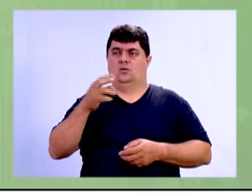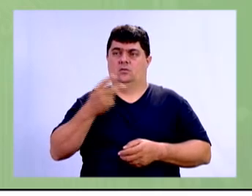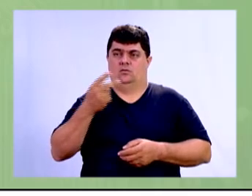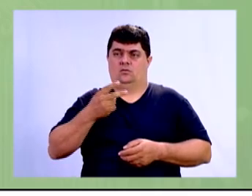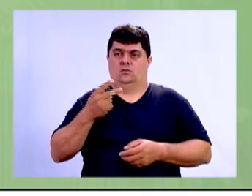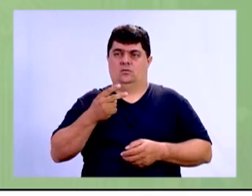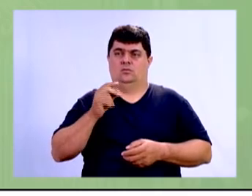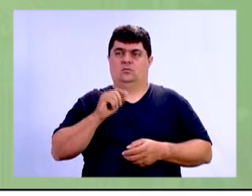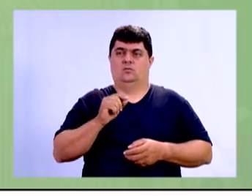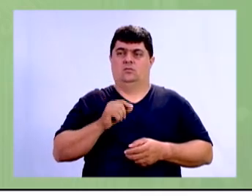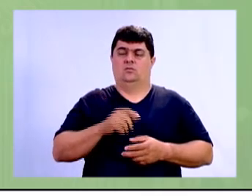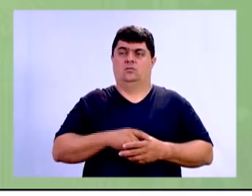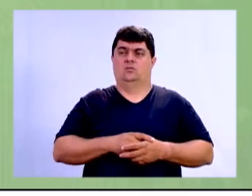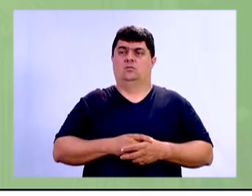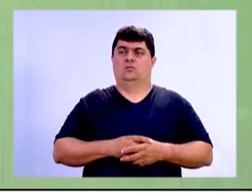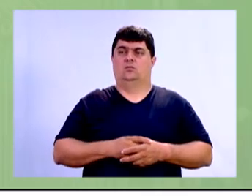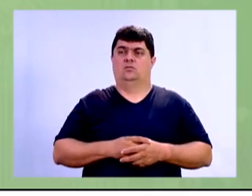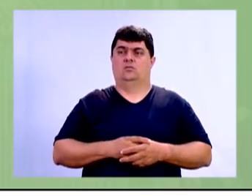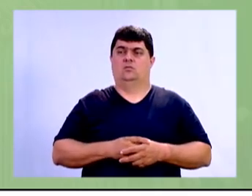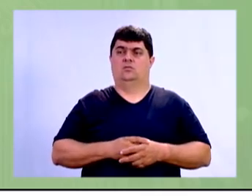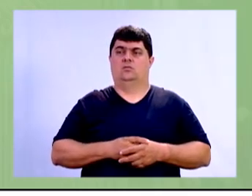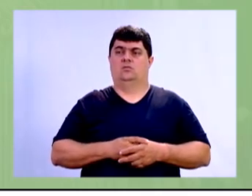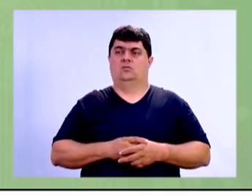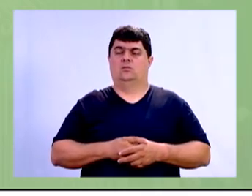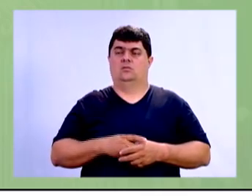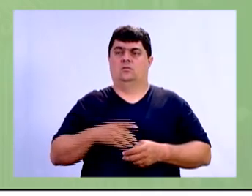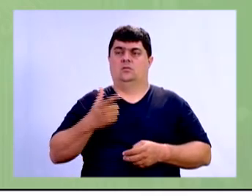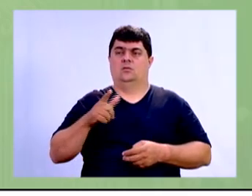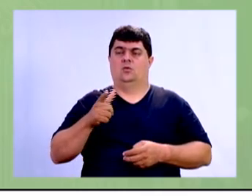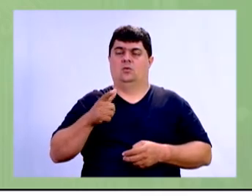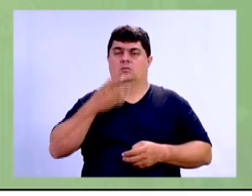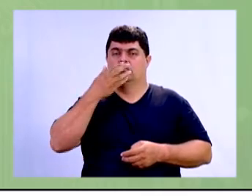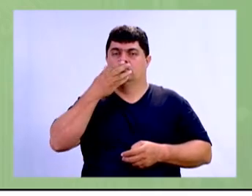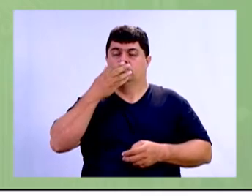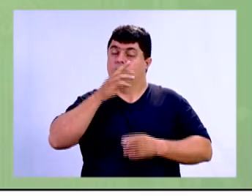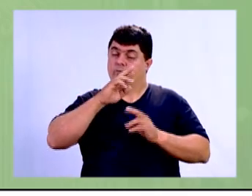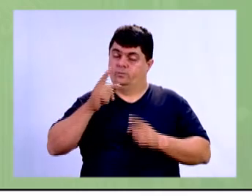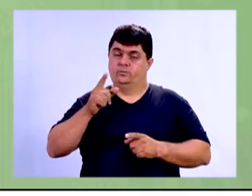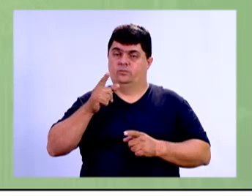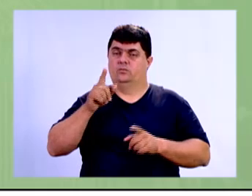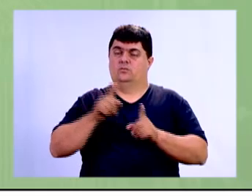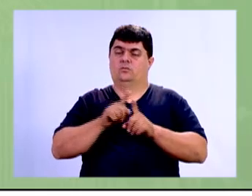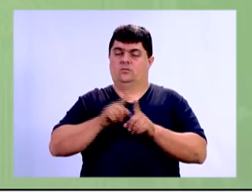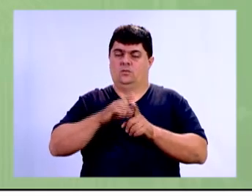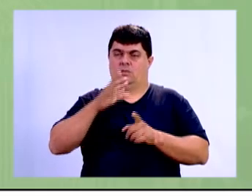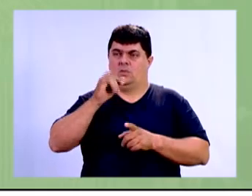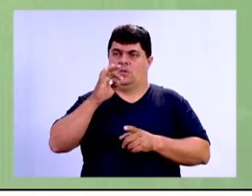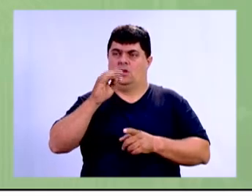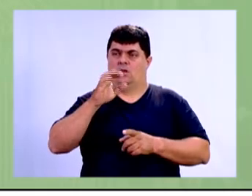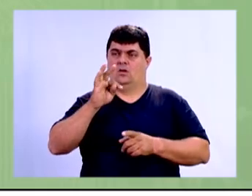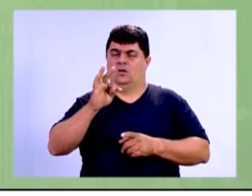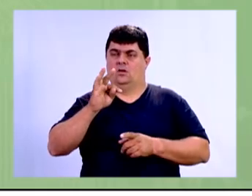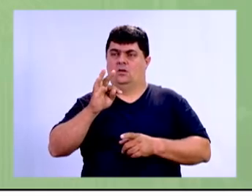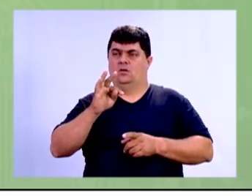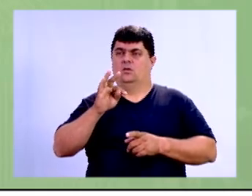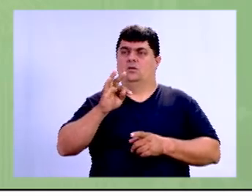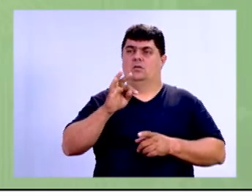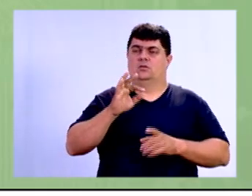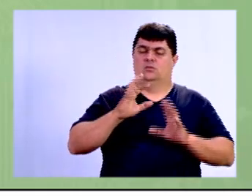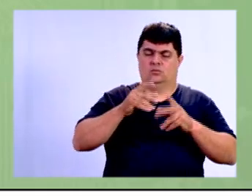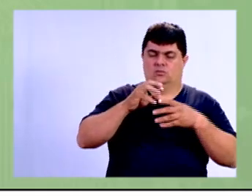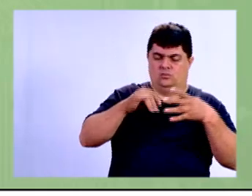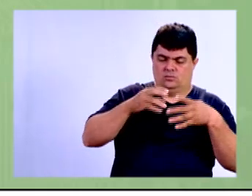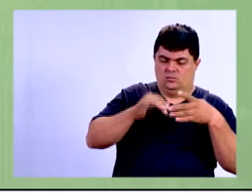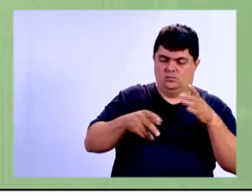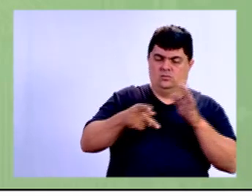2, né? Olha, é uma outra maneira diferente, né? Eu criei um cliente, olha aqui. Eu criei um cliente, defini todas as